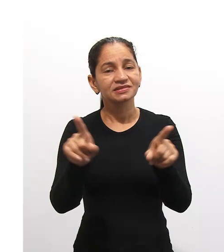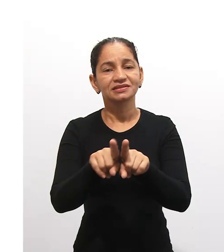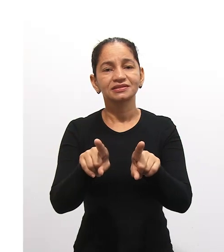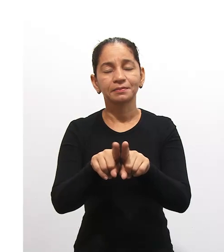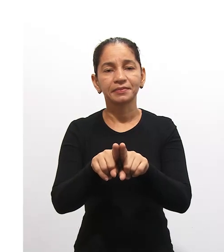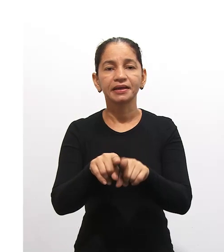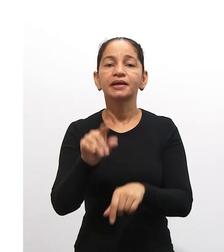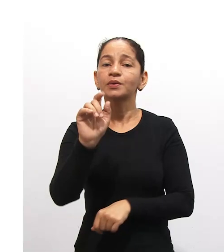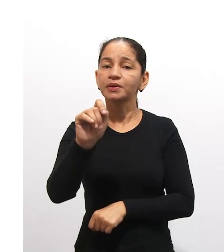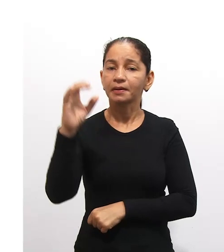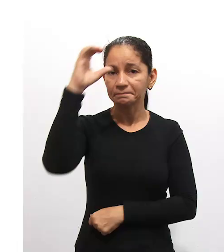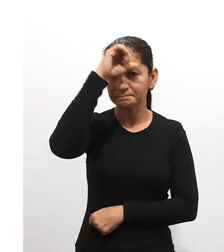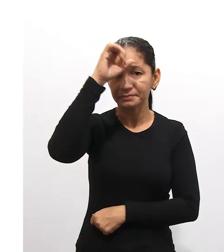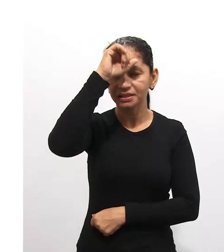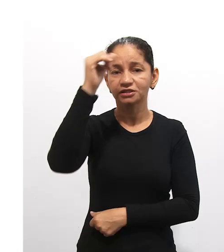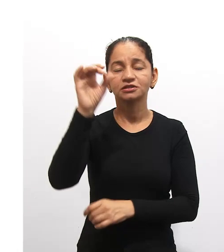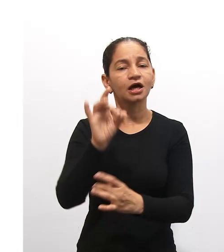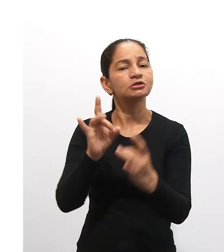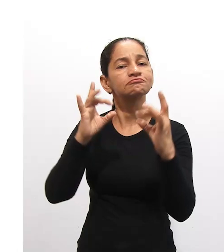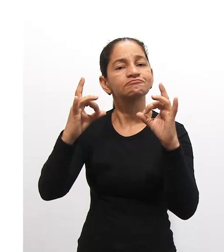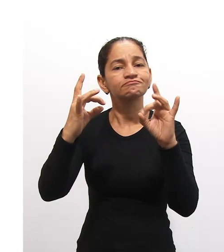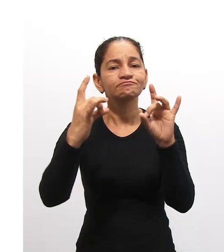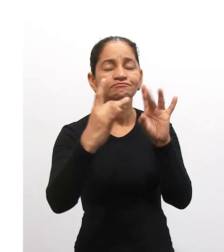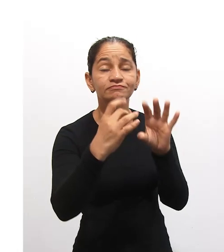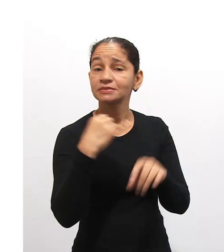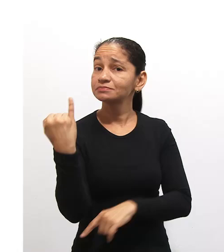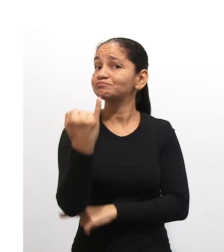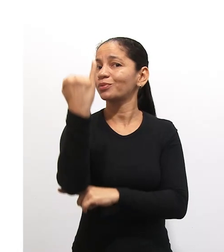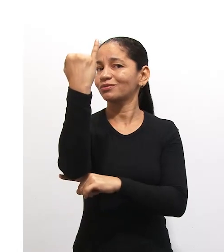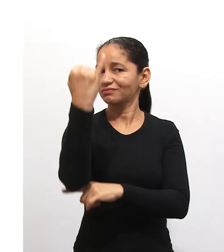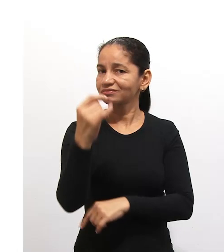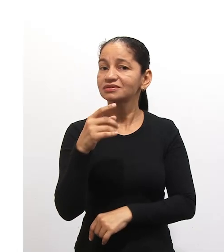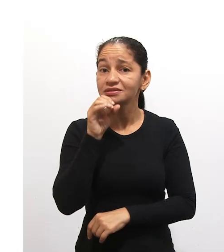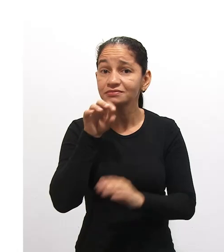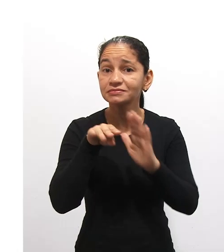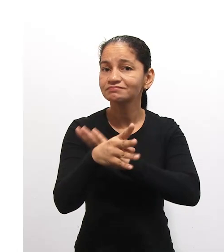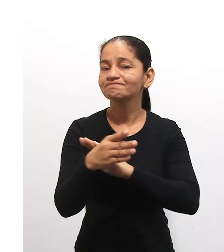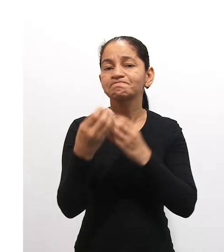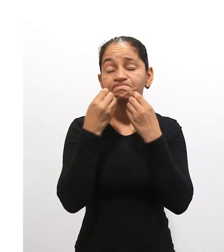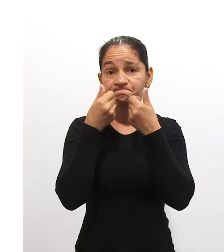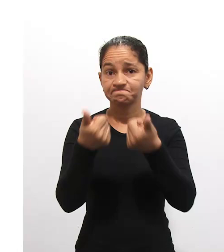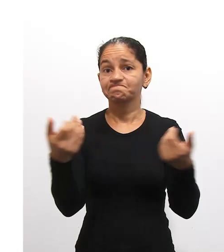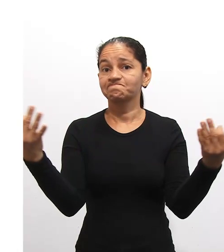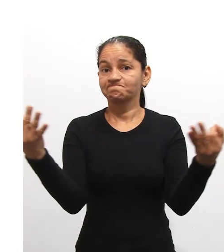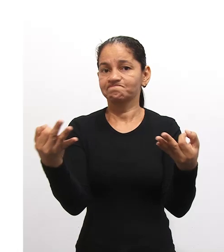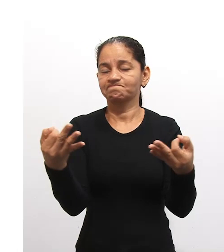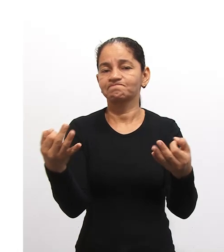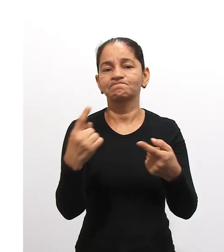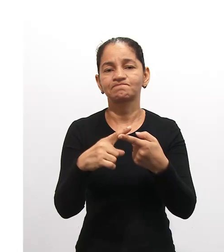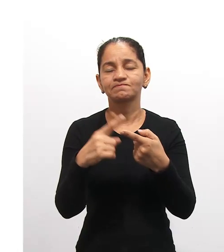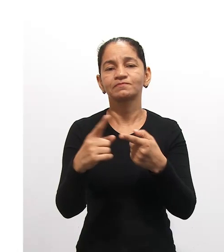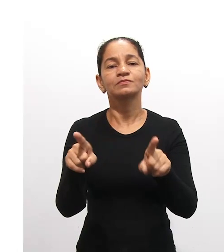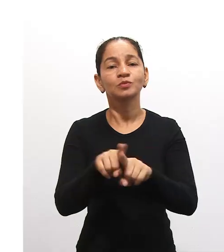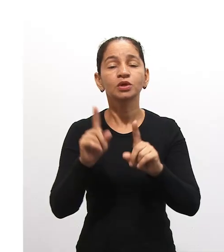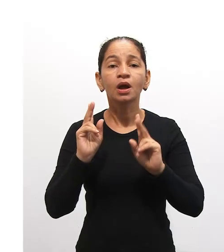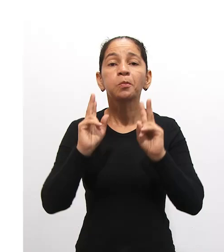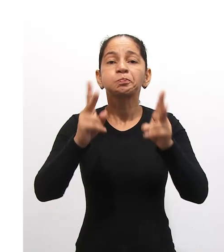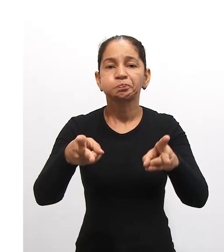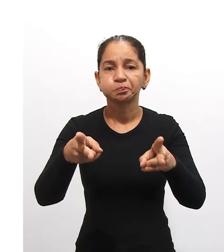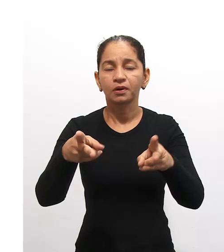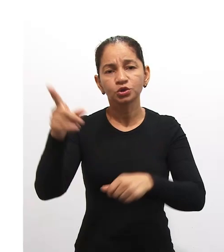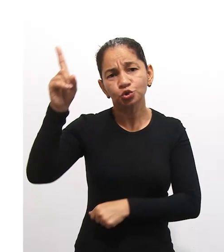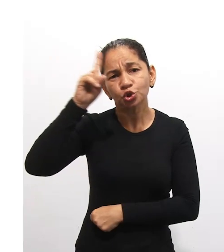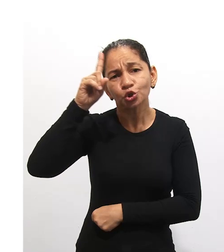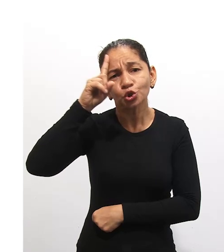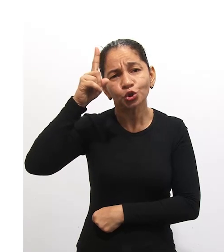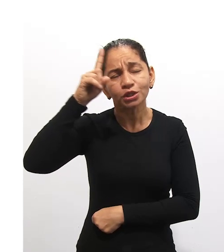Aprendizagem de colaboração. As instituições de EAD, elas devem cultivar uma cultura voltada à aprendizagem continuada,